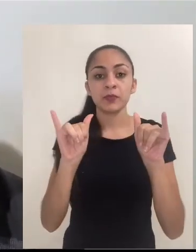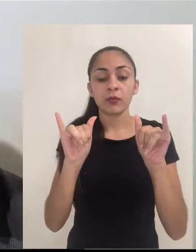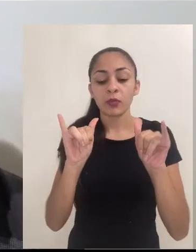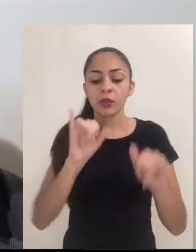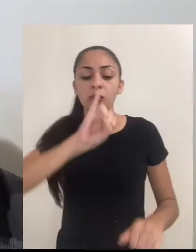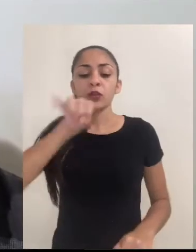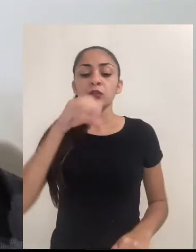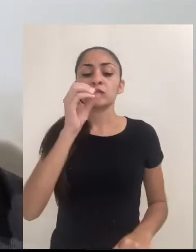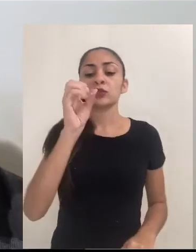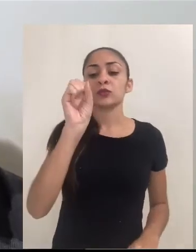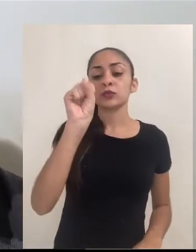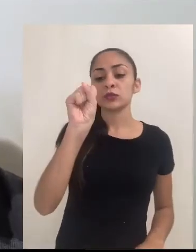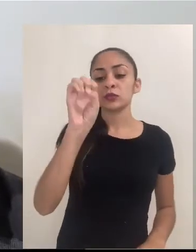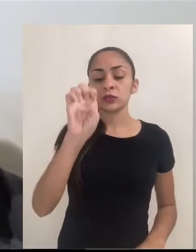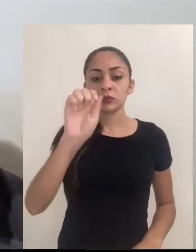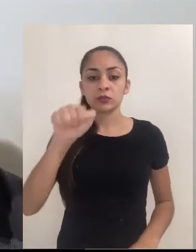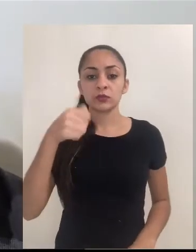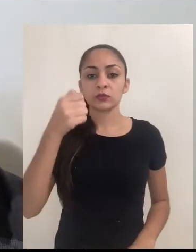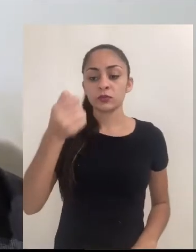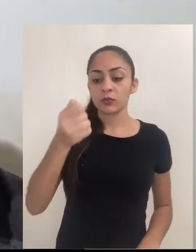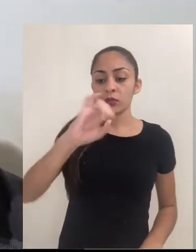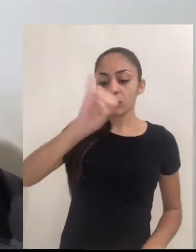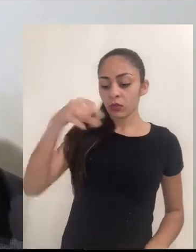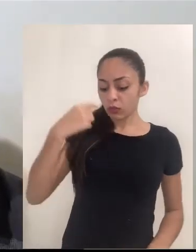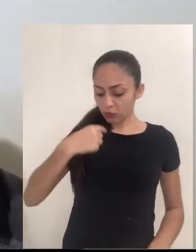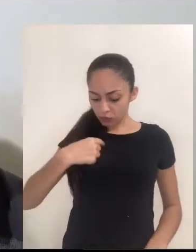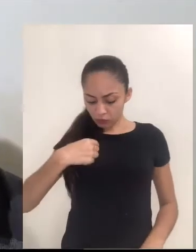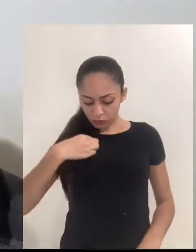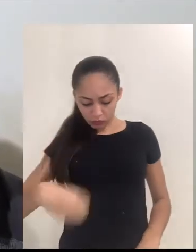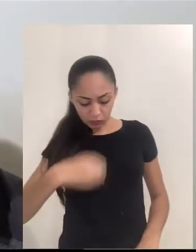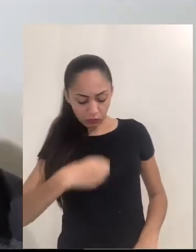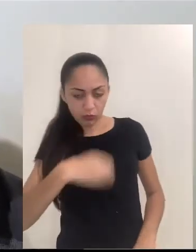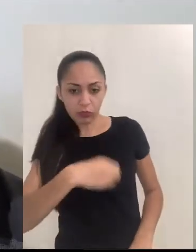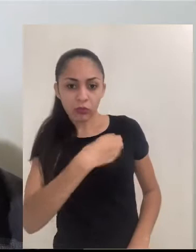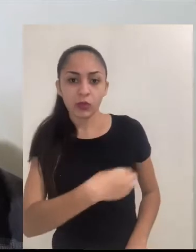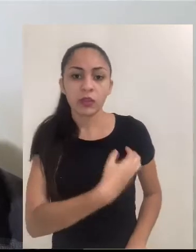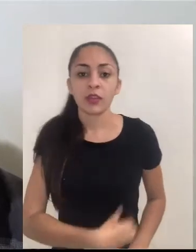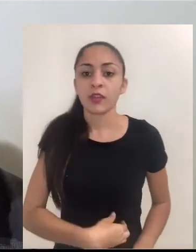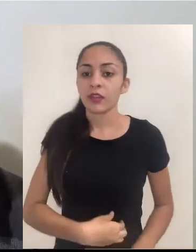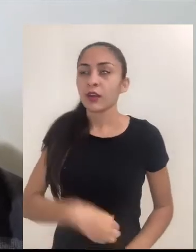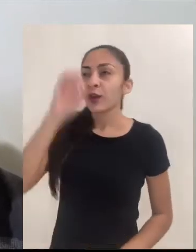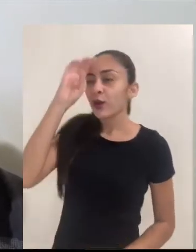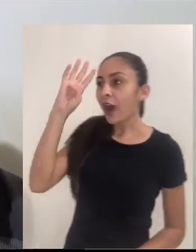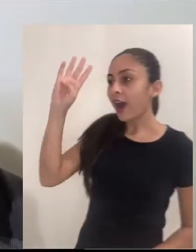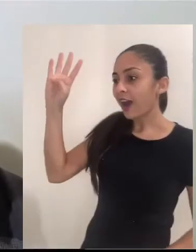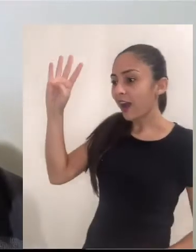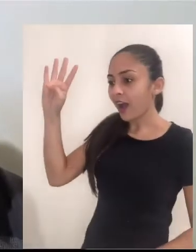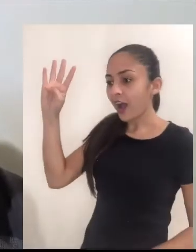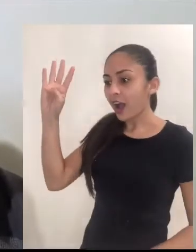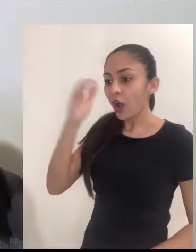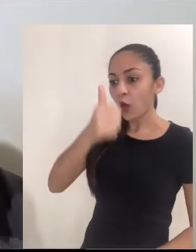Teve José um sonho e o relatou a seus irmãos, por isso o odiaram ainda mais. Pois lhes